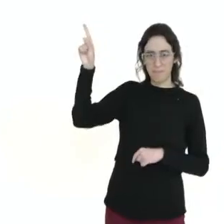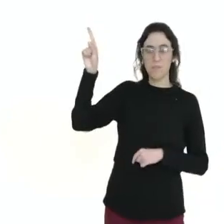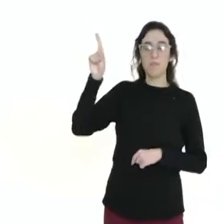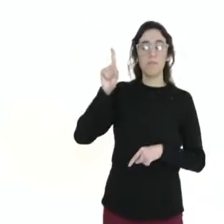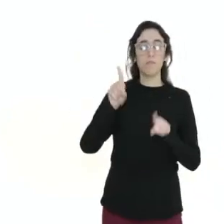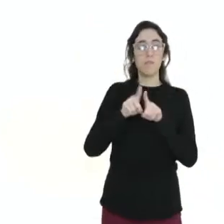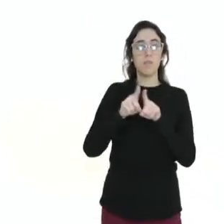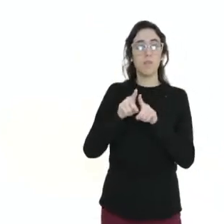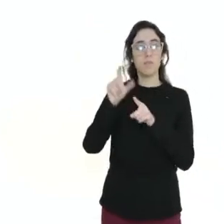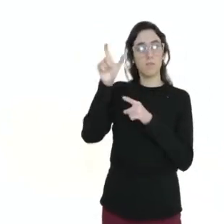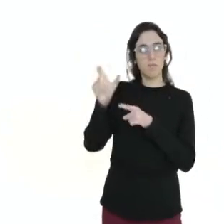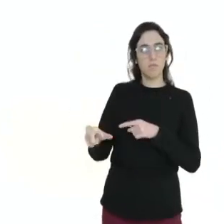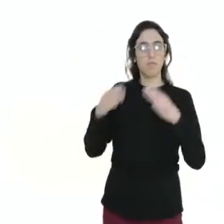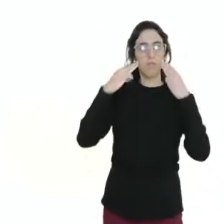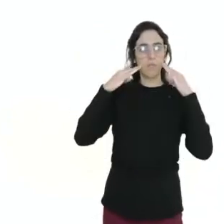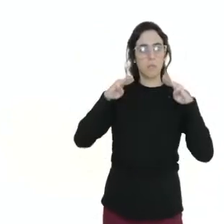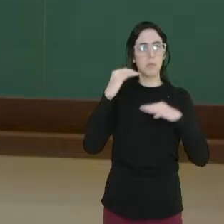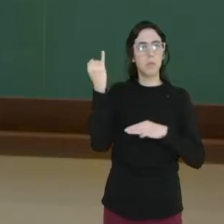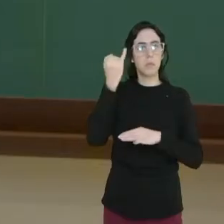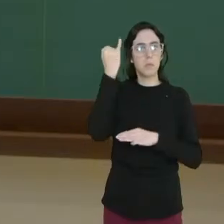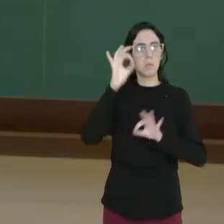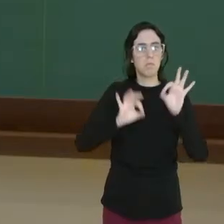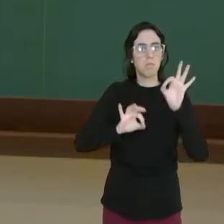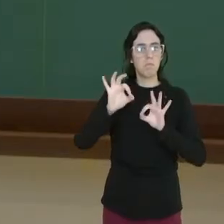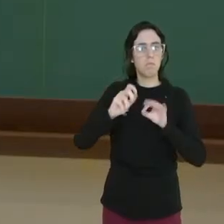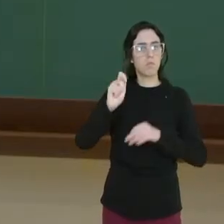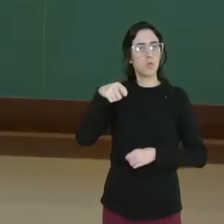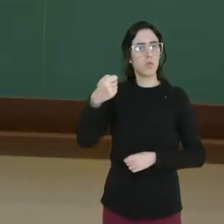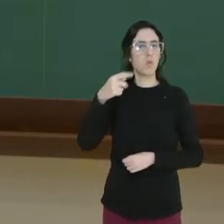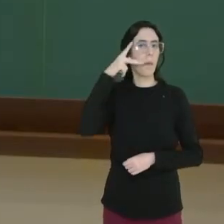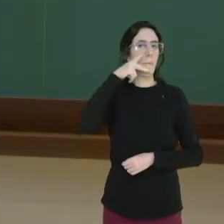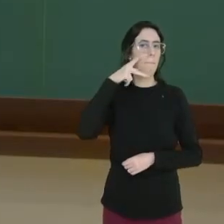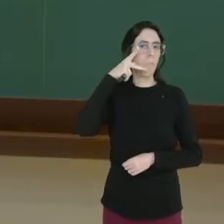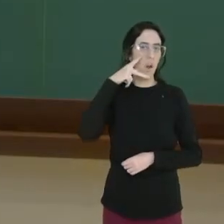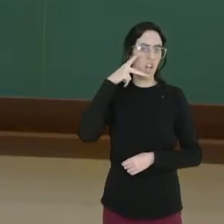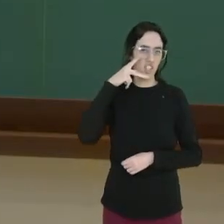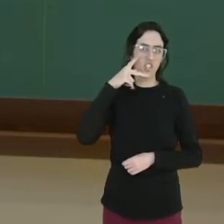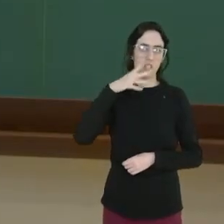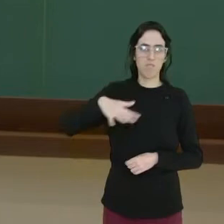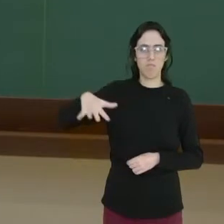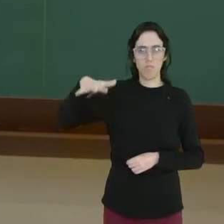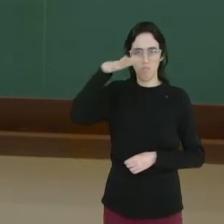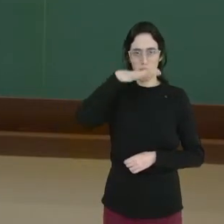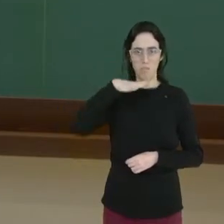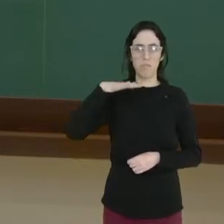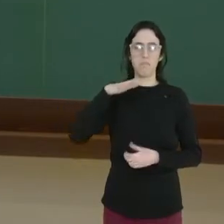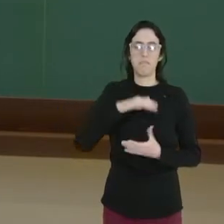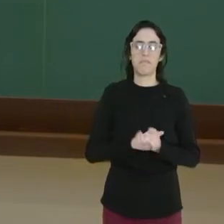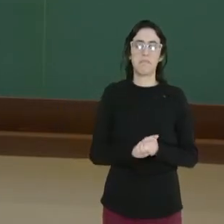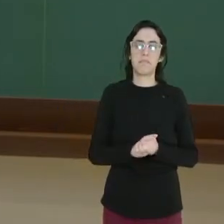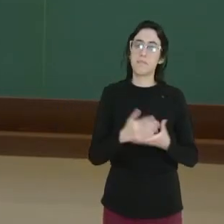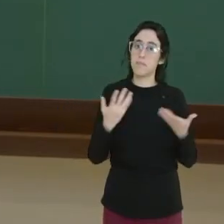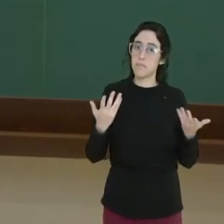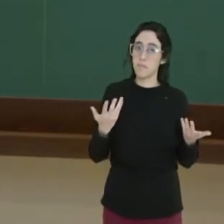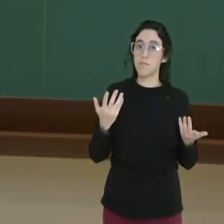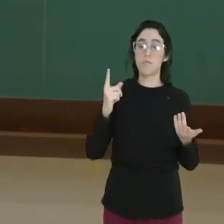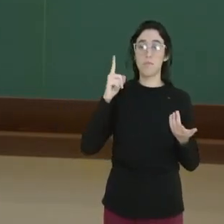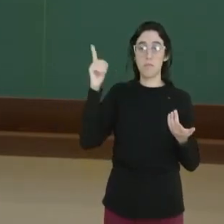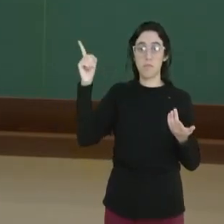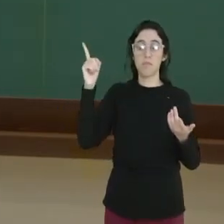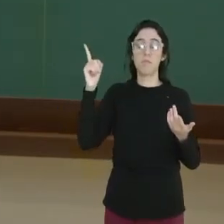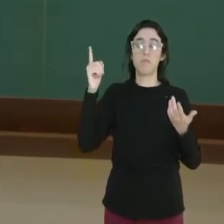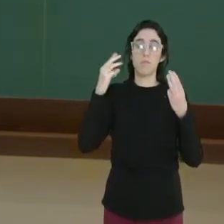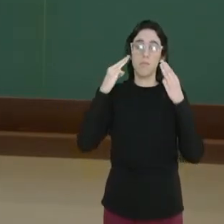da ciência política na modernidade, tá? Então, o Maquiavel, além de